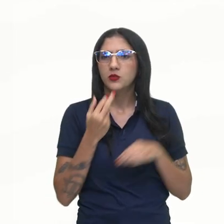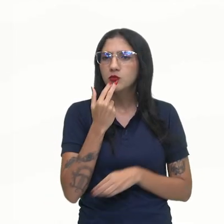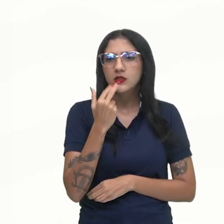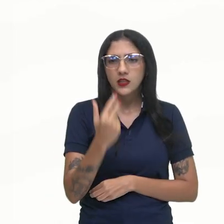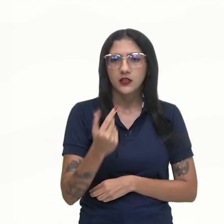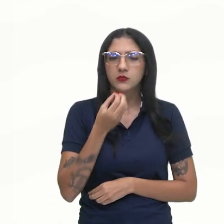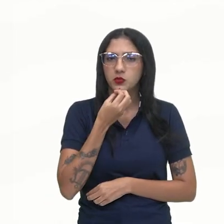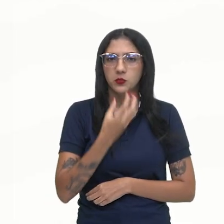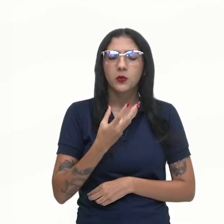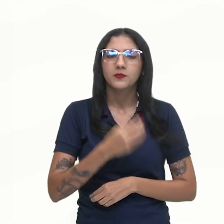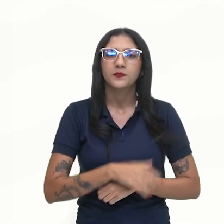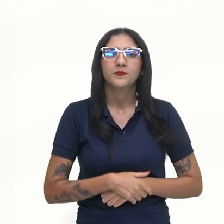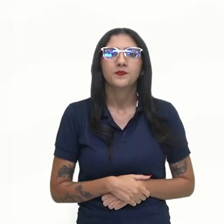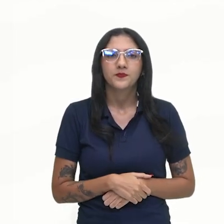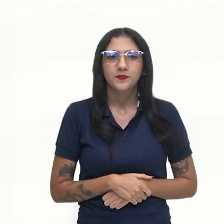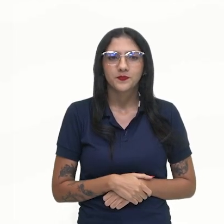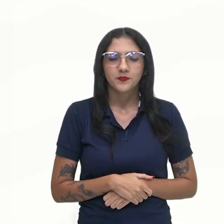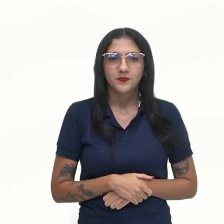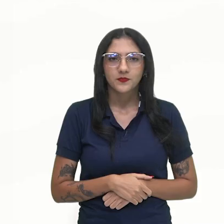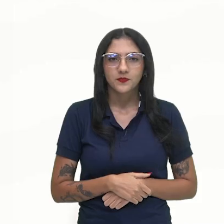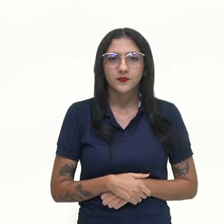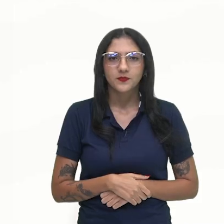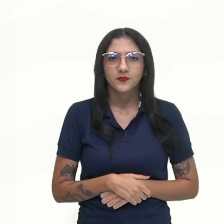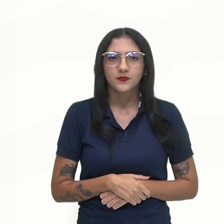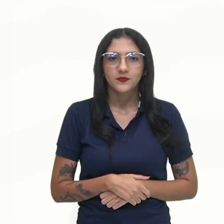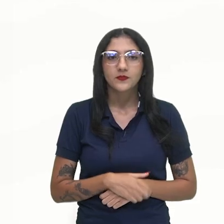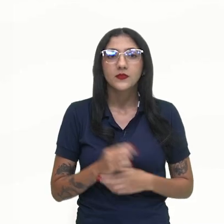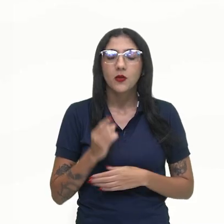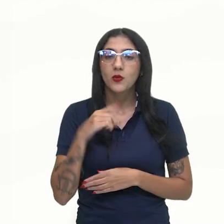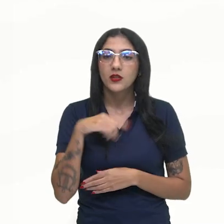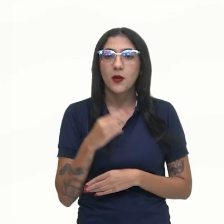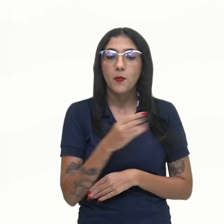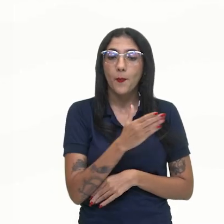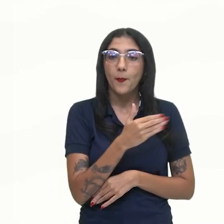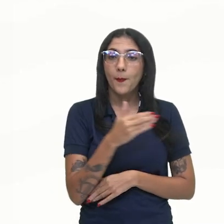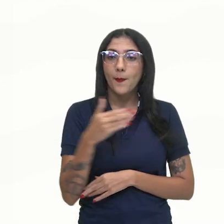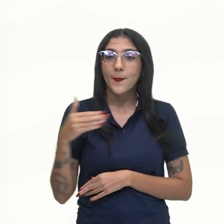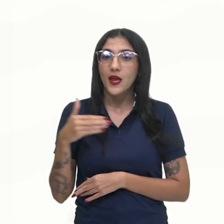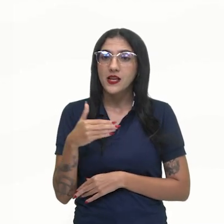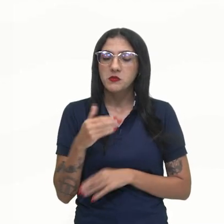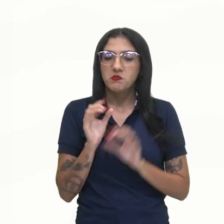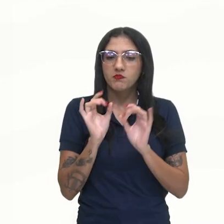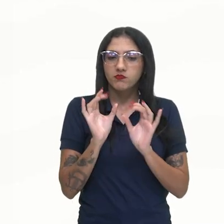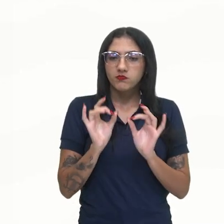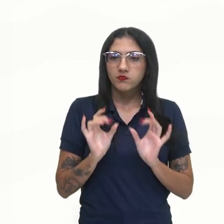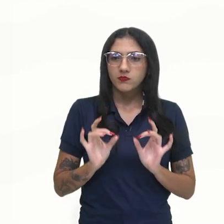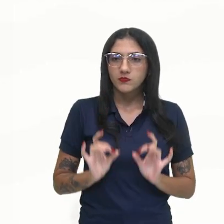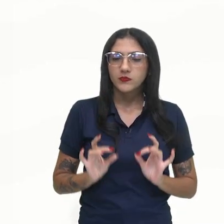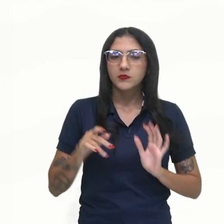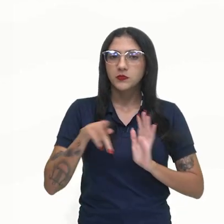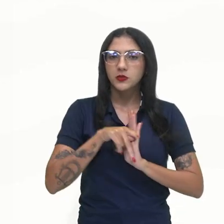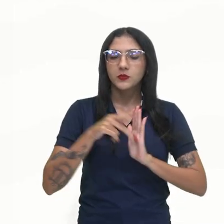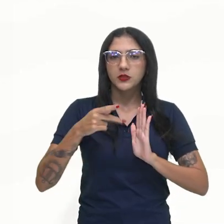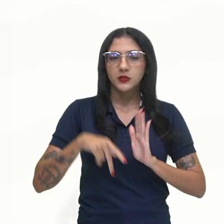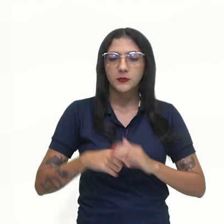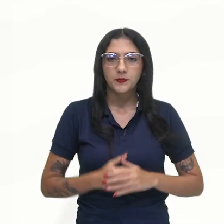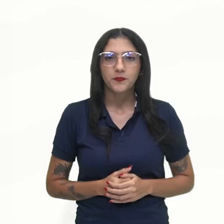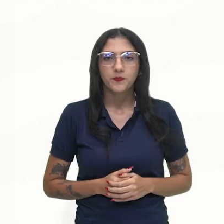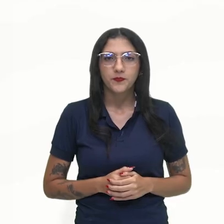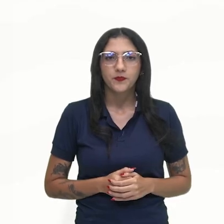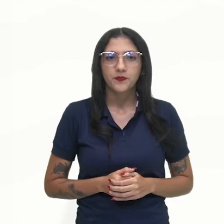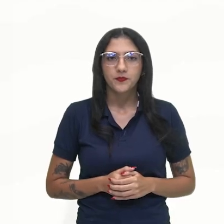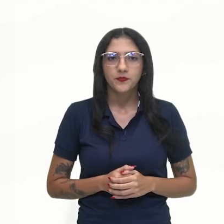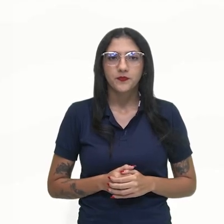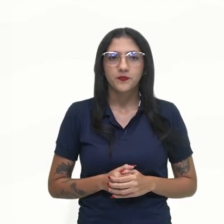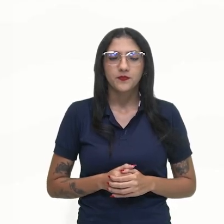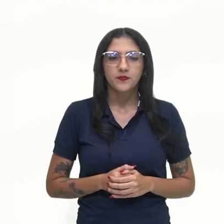e minerais. É um peixe nobre, it's a noble fish. E a parte nobre dele, né, são